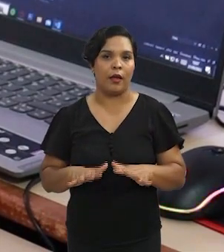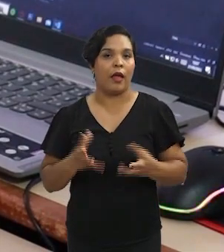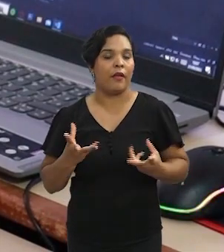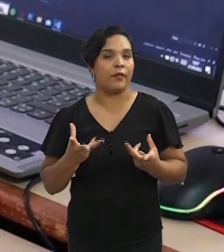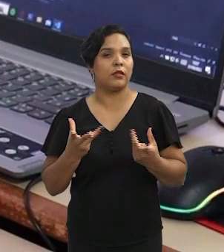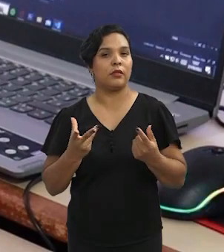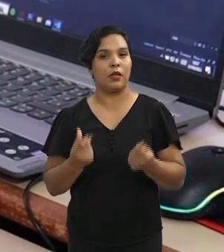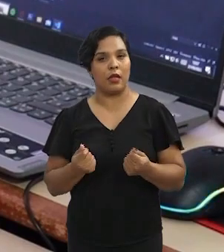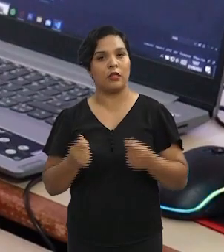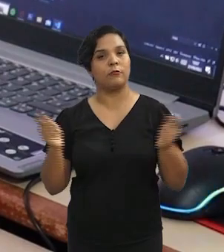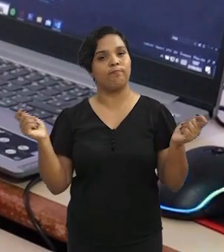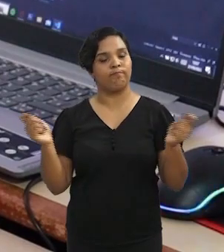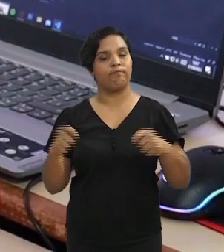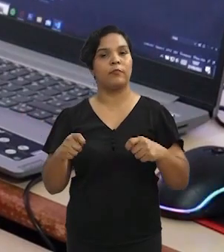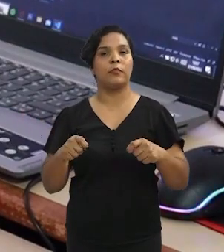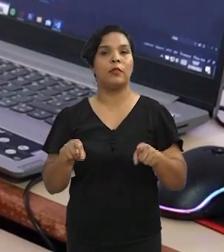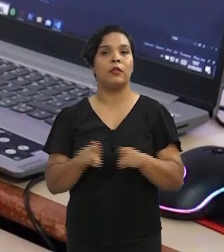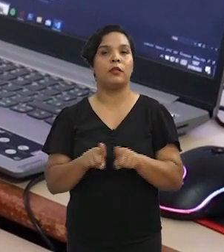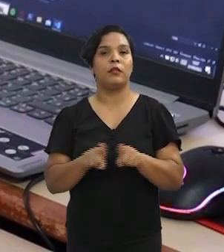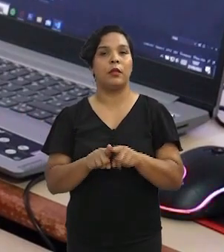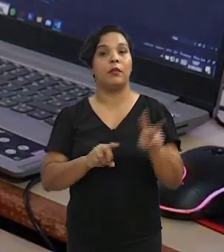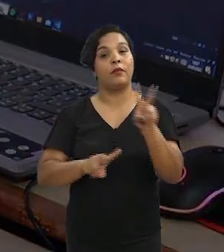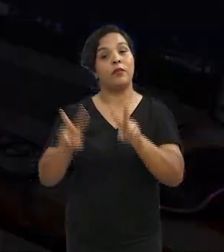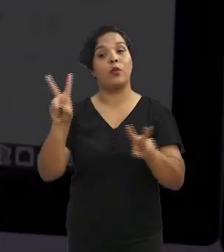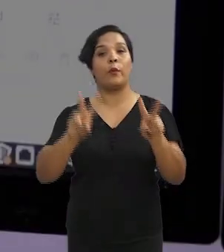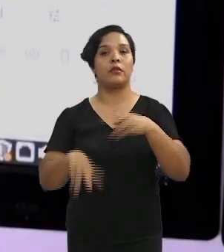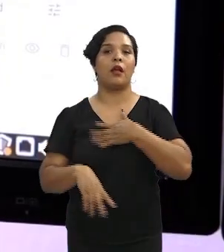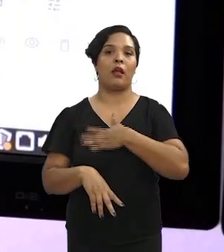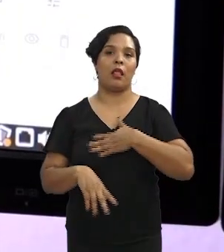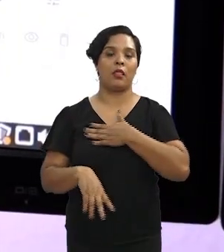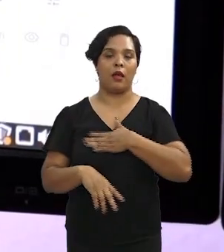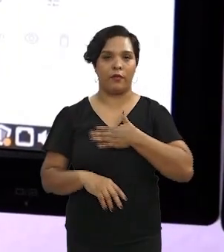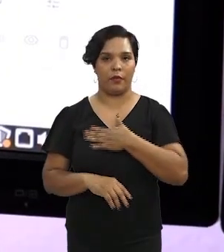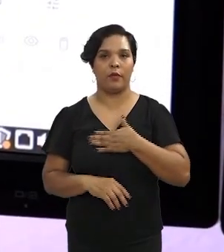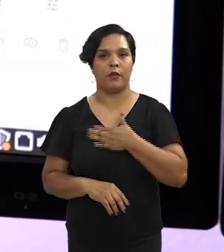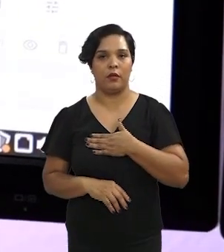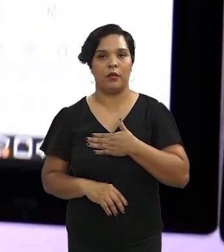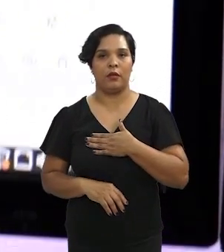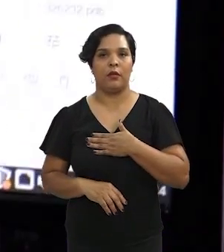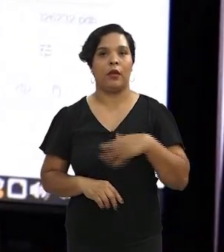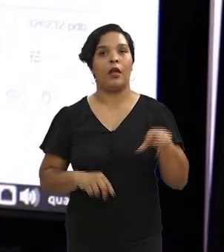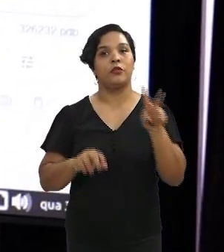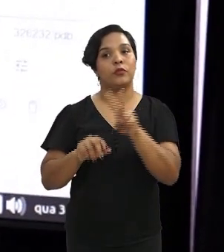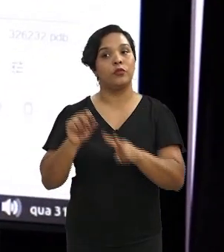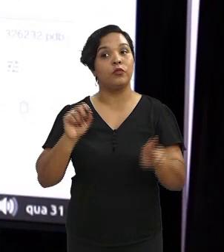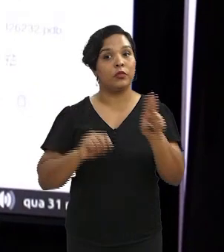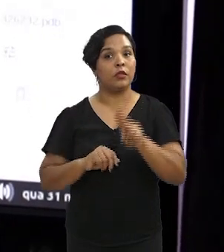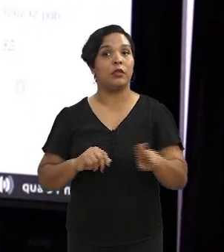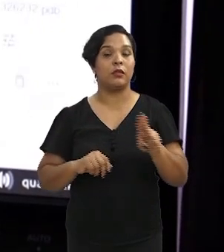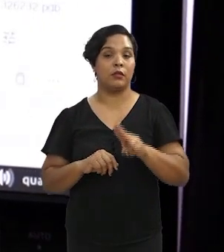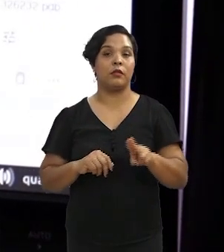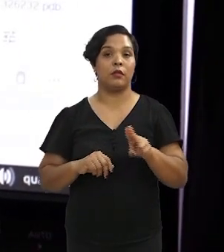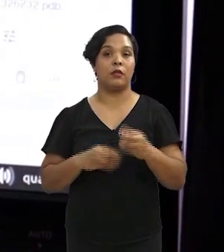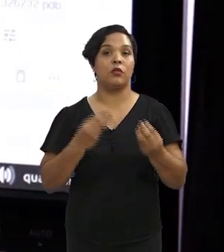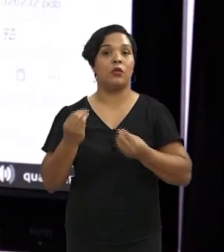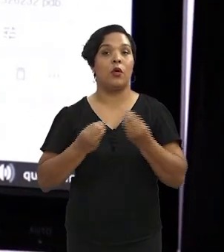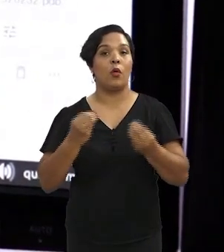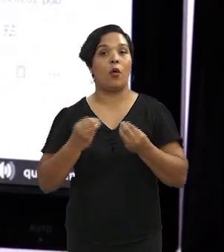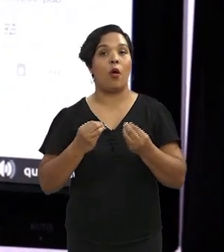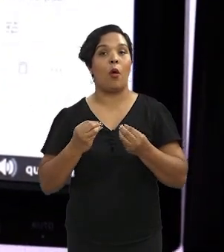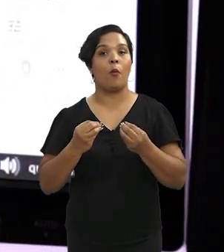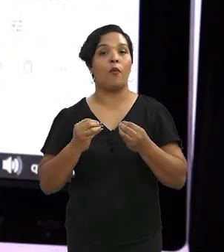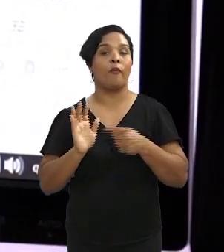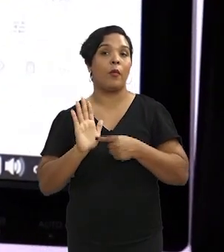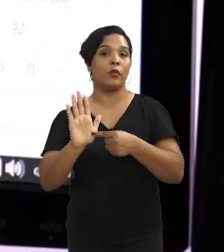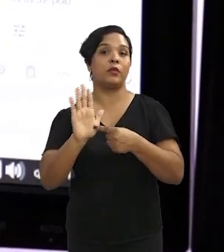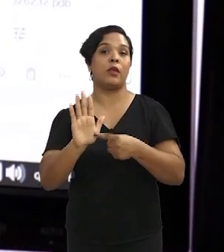mais eficiente, mais eficaz, quanto mais visualmente agradável. É uma parte que o usuário do front-end ele tem que se preocupar muito